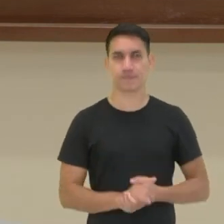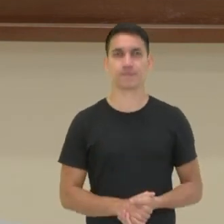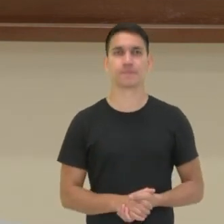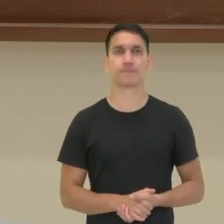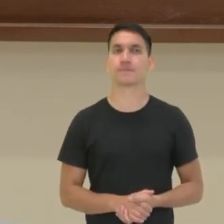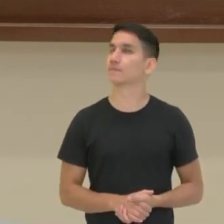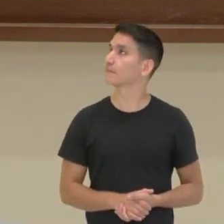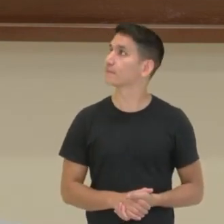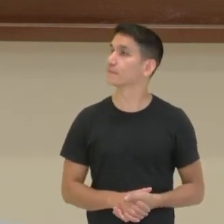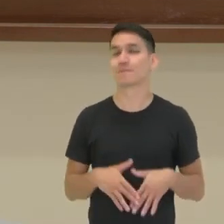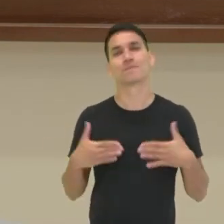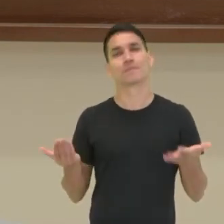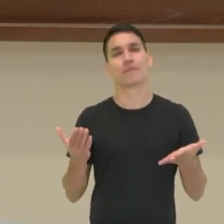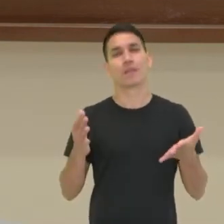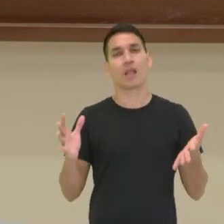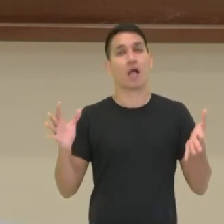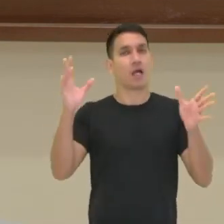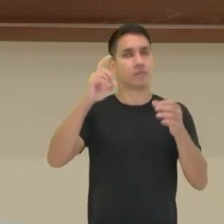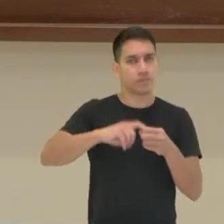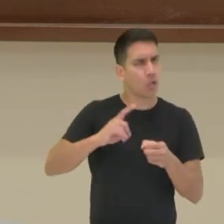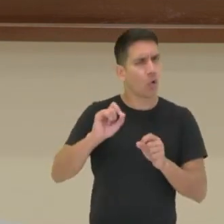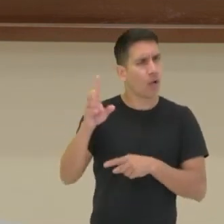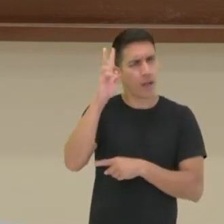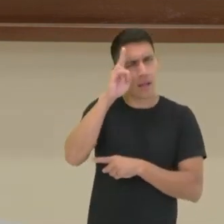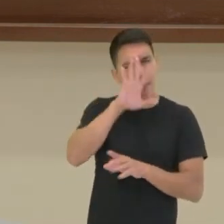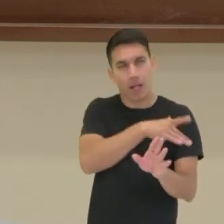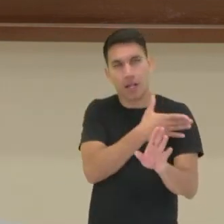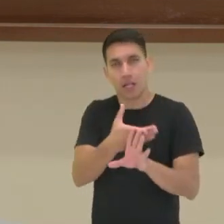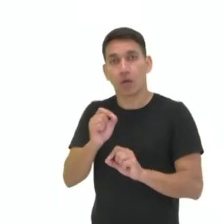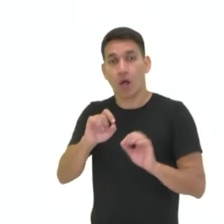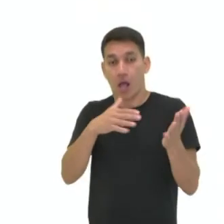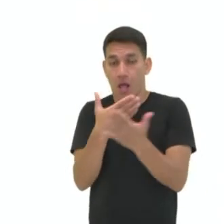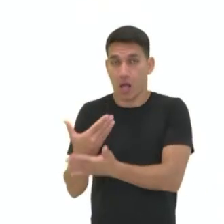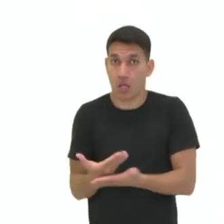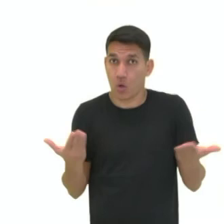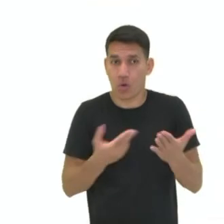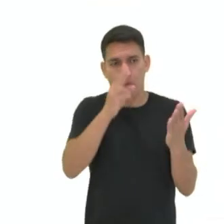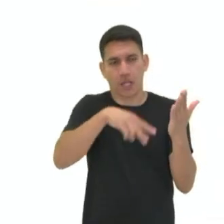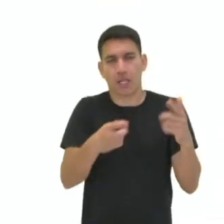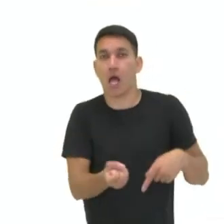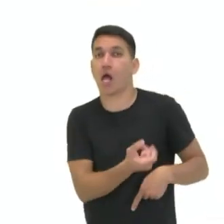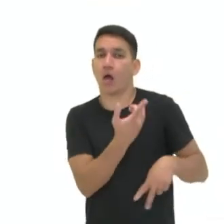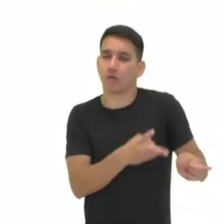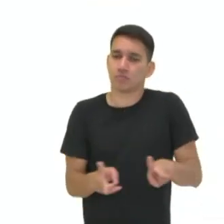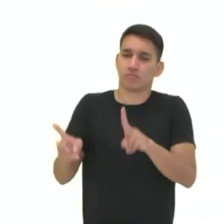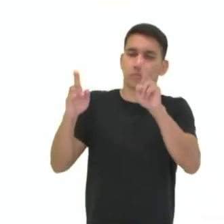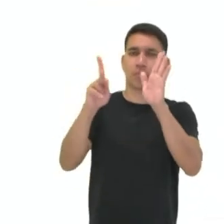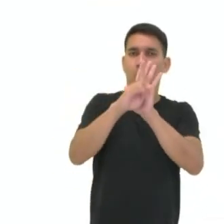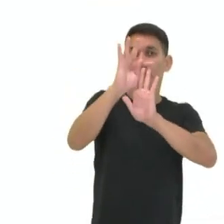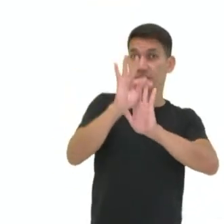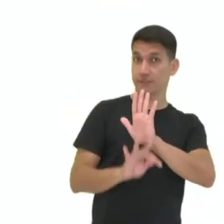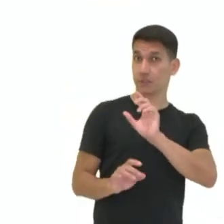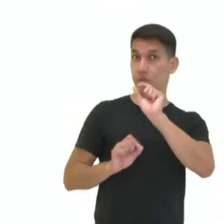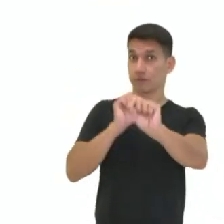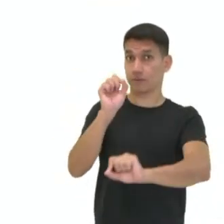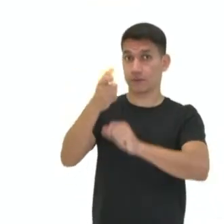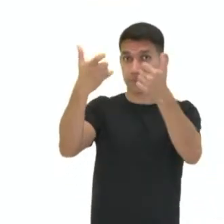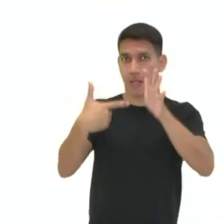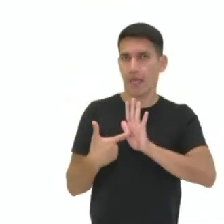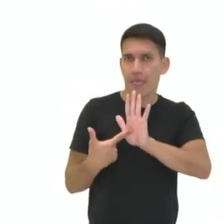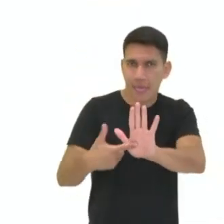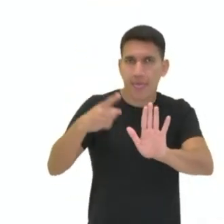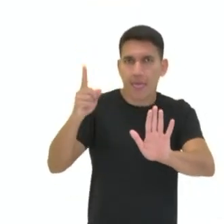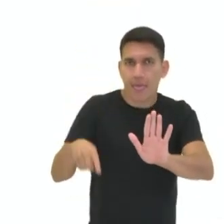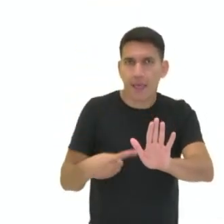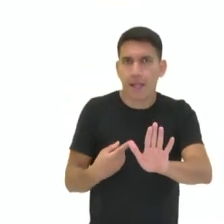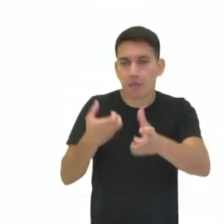Belezinha? Retomada, na aula de hoje, então, fizemos a leitura de alguns trechos de um texto que apresenta e